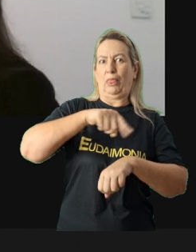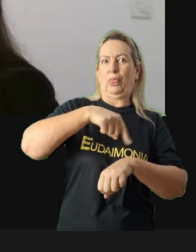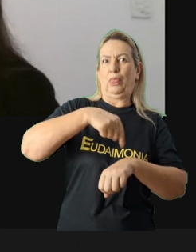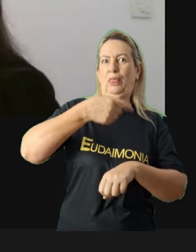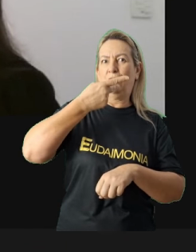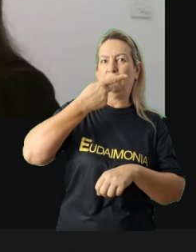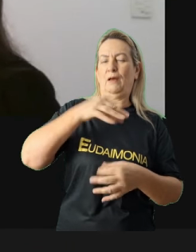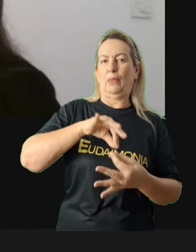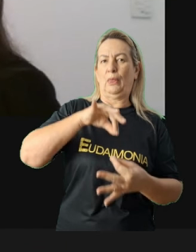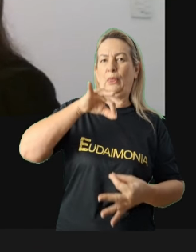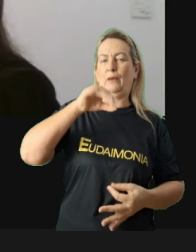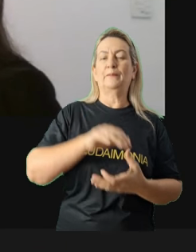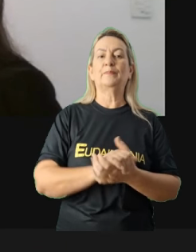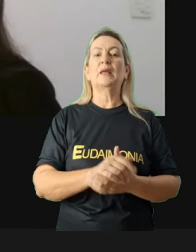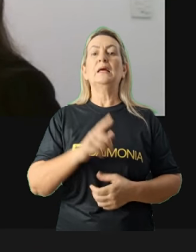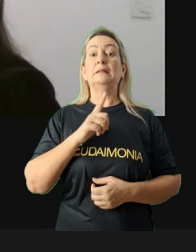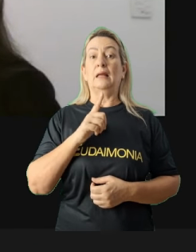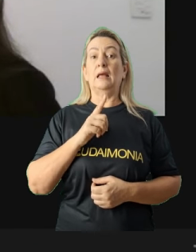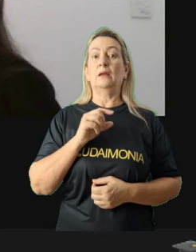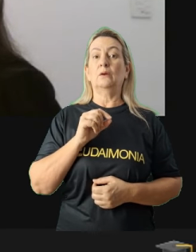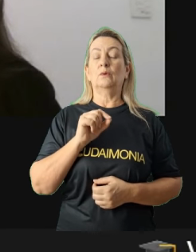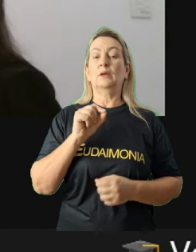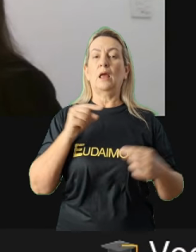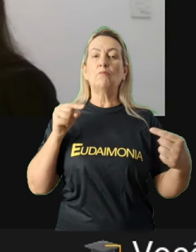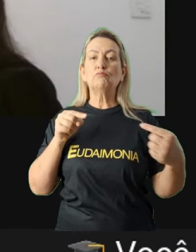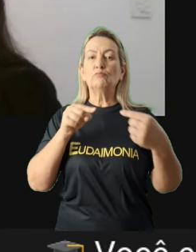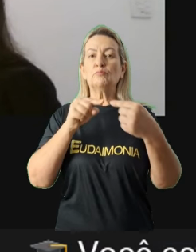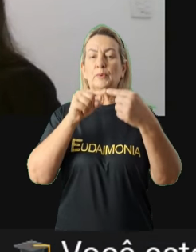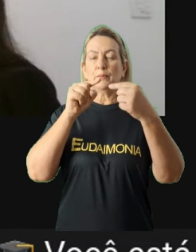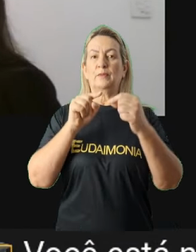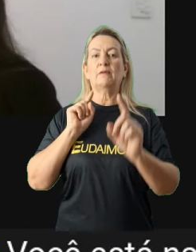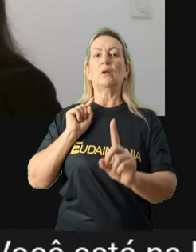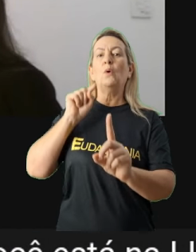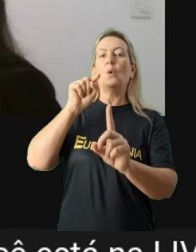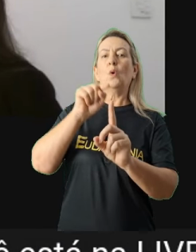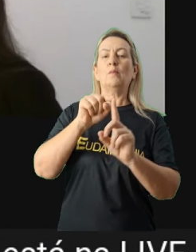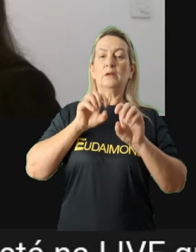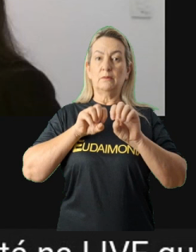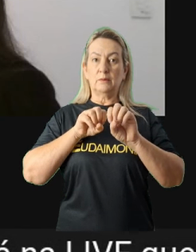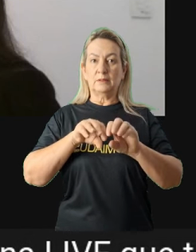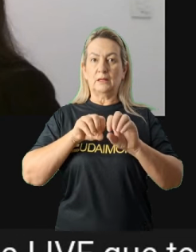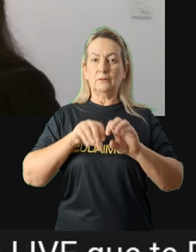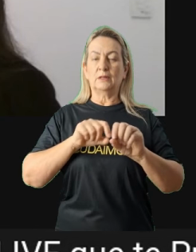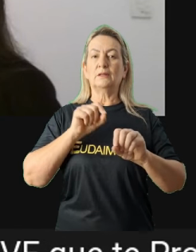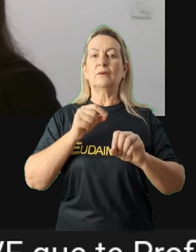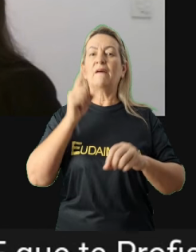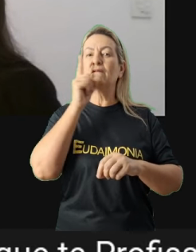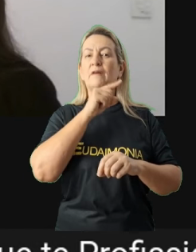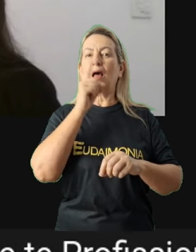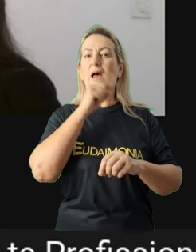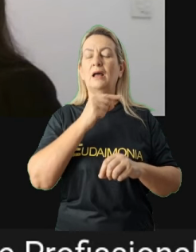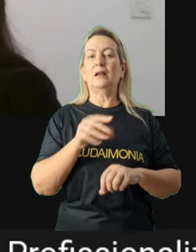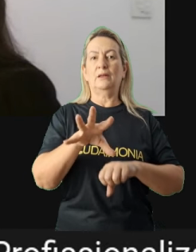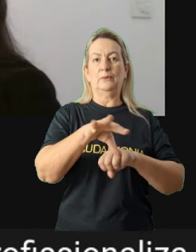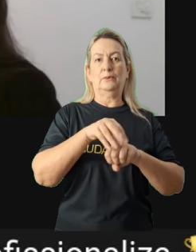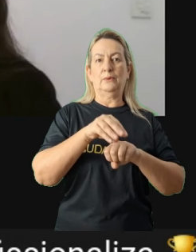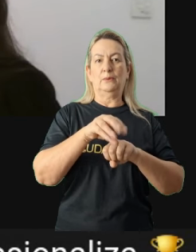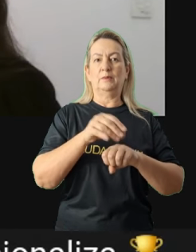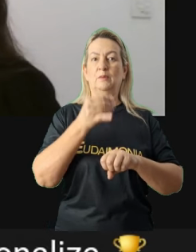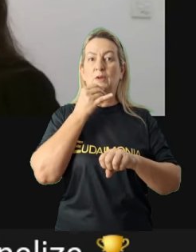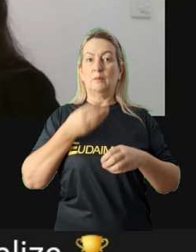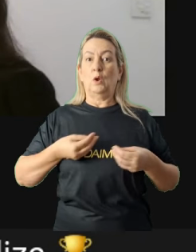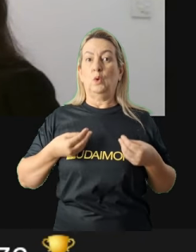tempo dos demais, Paulo. Tem uma personalização que eu acho muito bacana, porque o objetivo da educação é preencher lacunas de